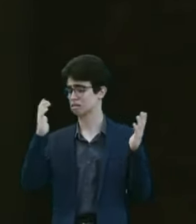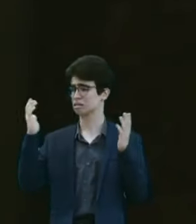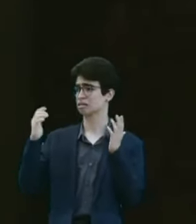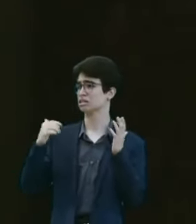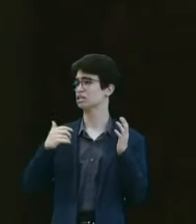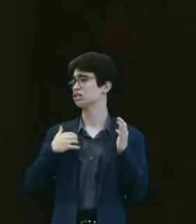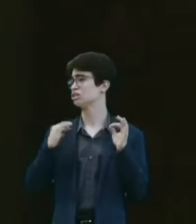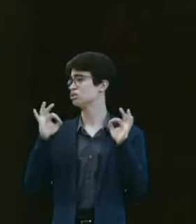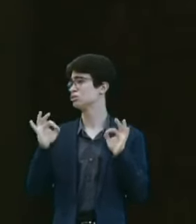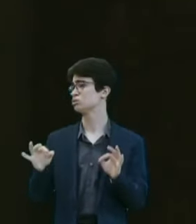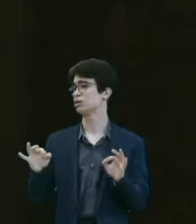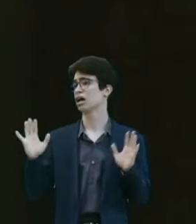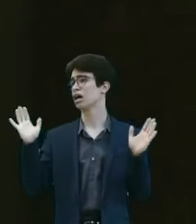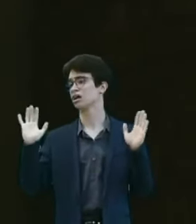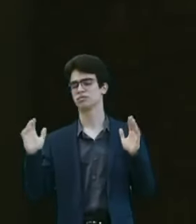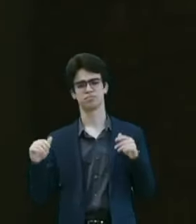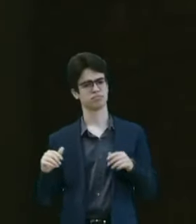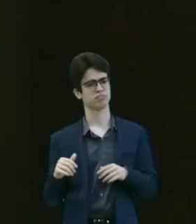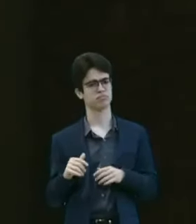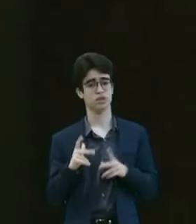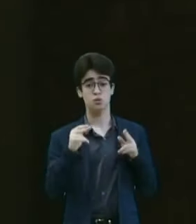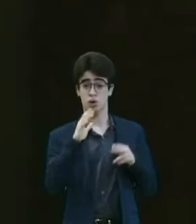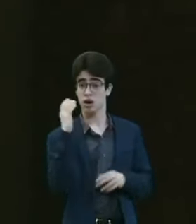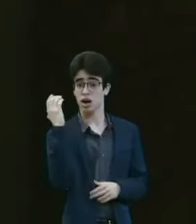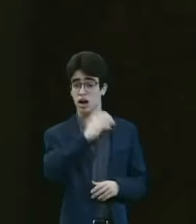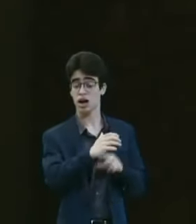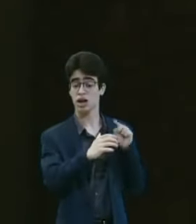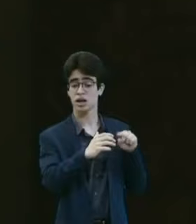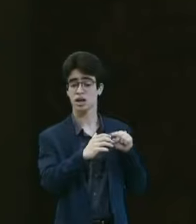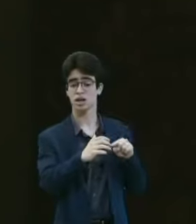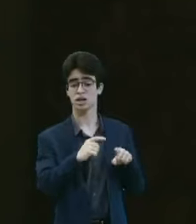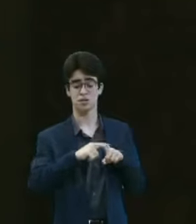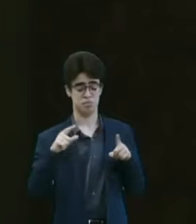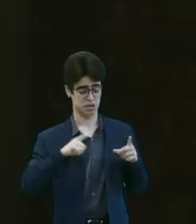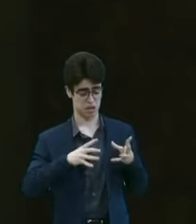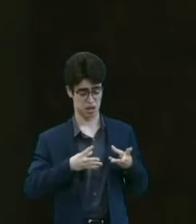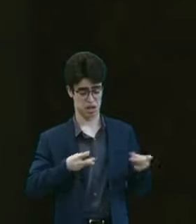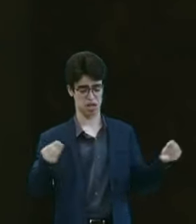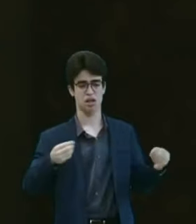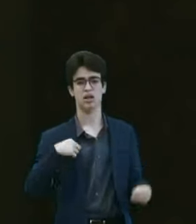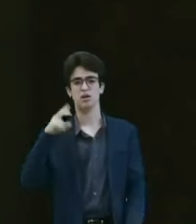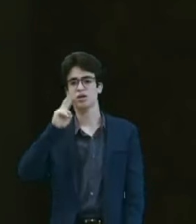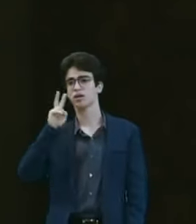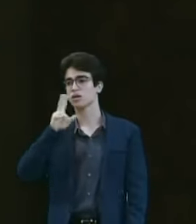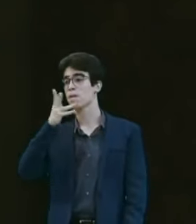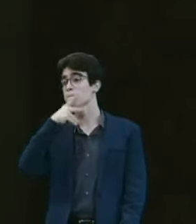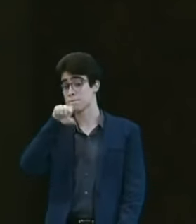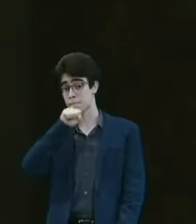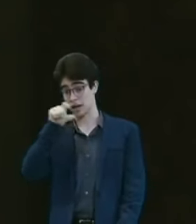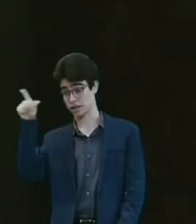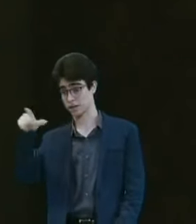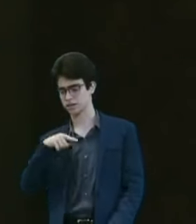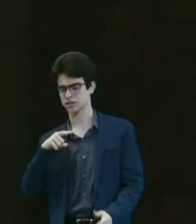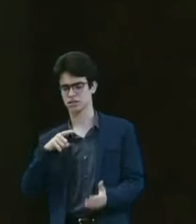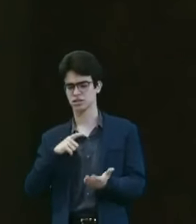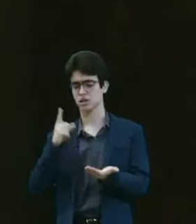justo. Foi exatamente isso que Caim fez e pôs tudo a perder. Eu lembro de um pai que marcou um horário comigo.